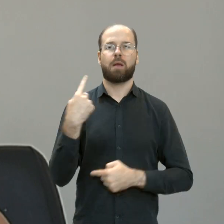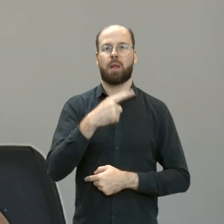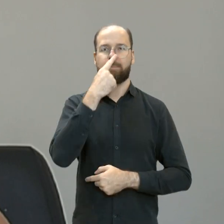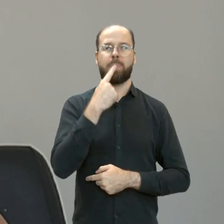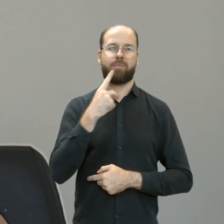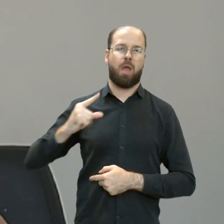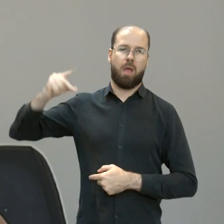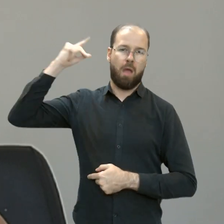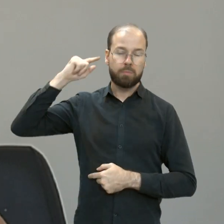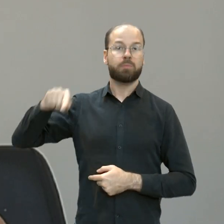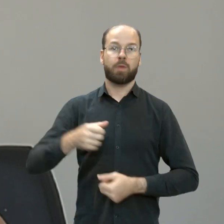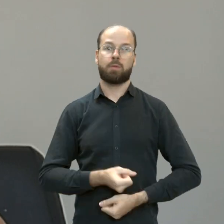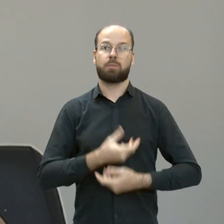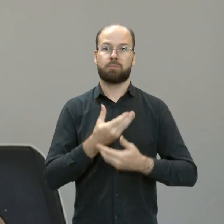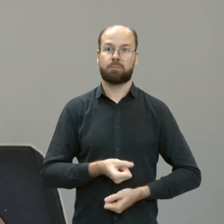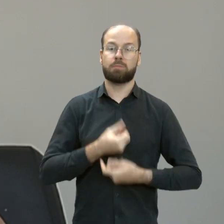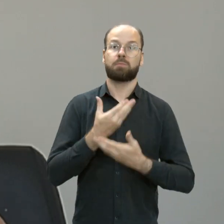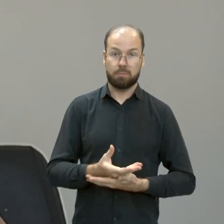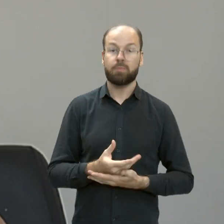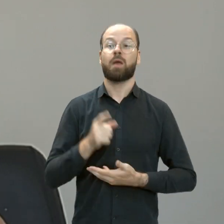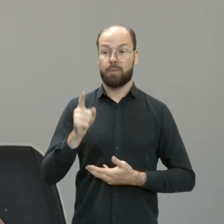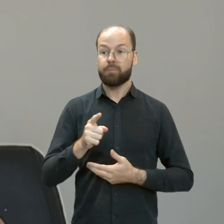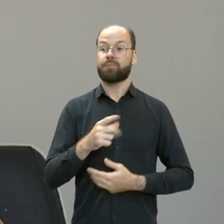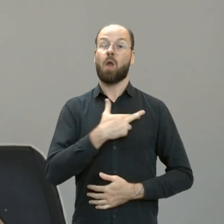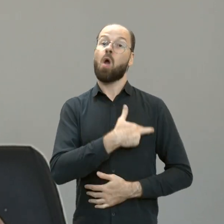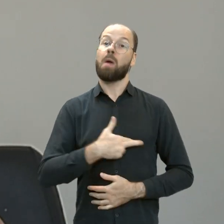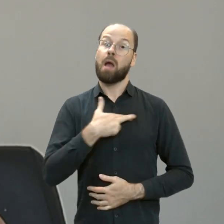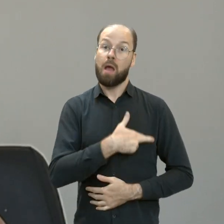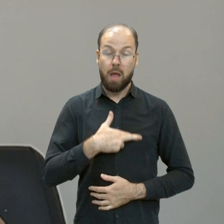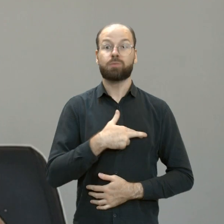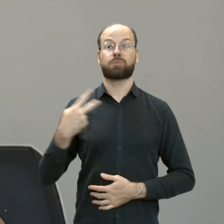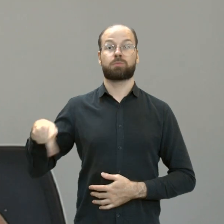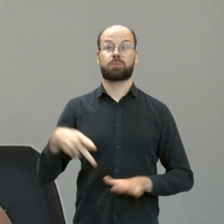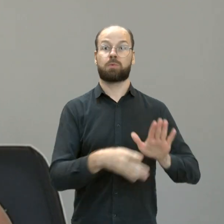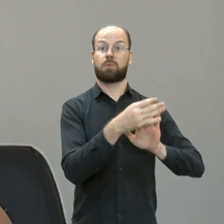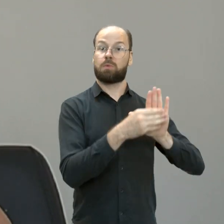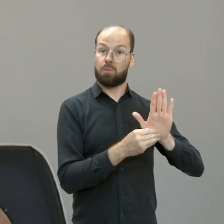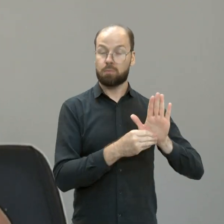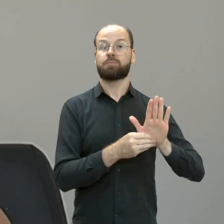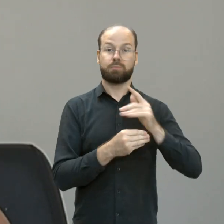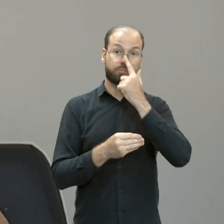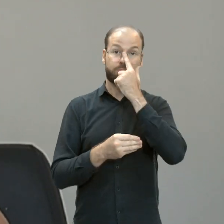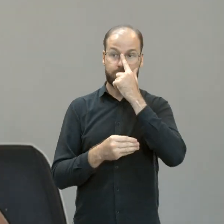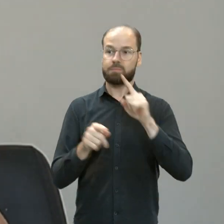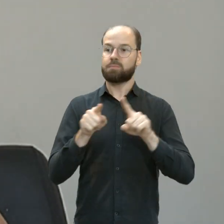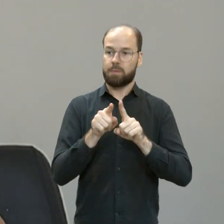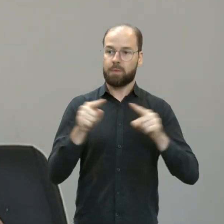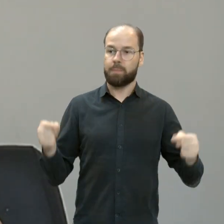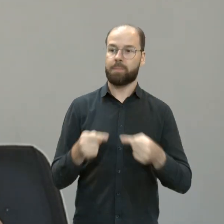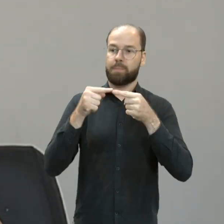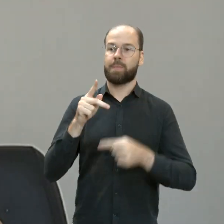poesia de caráter romântico no seu conteúdo e parnasiana na forma,